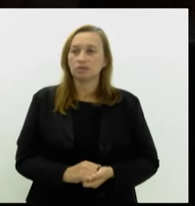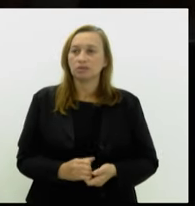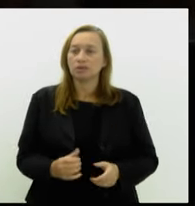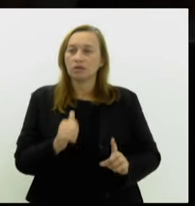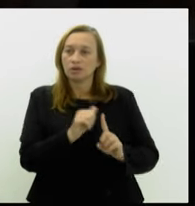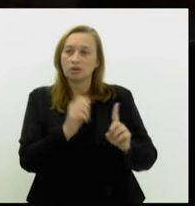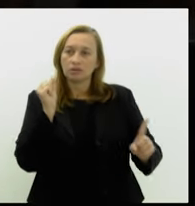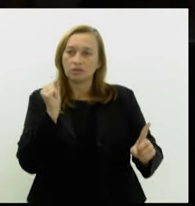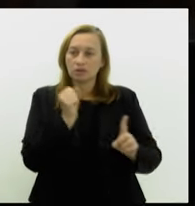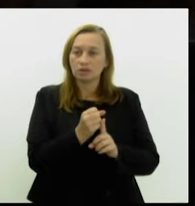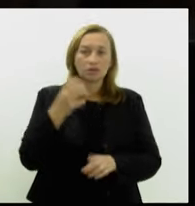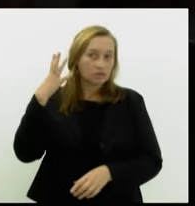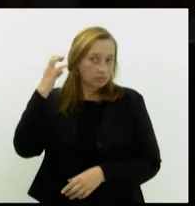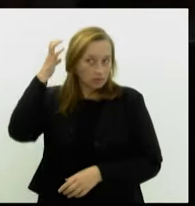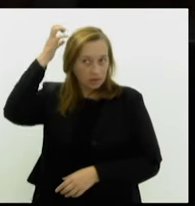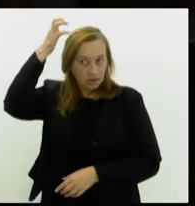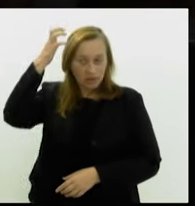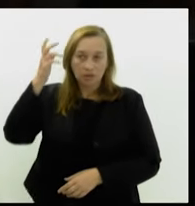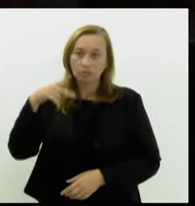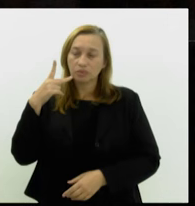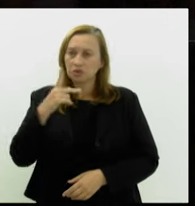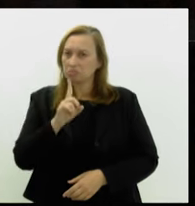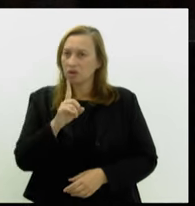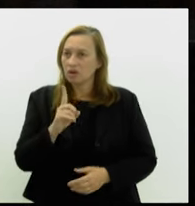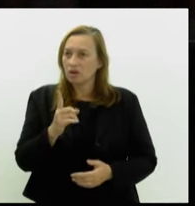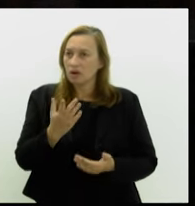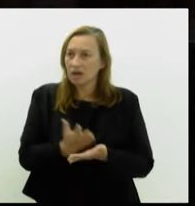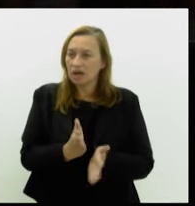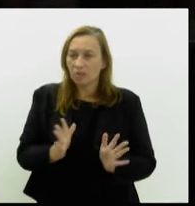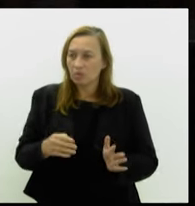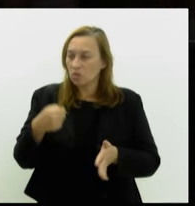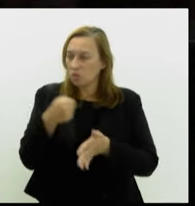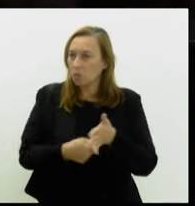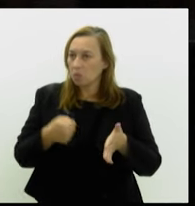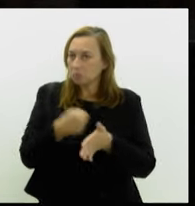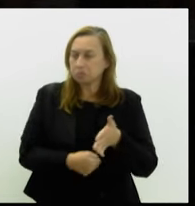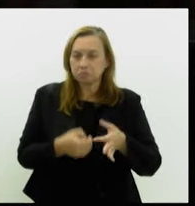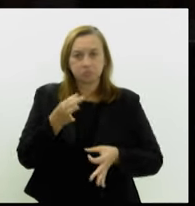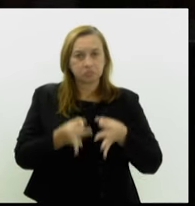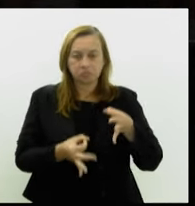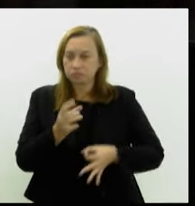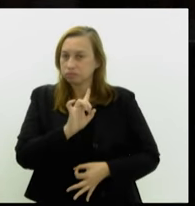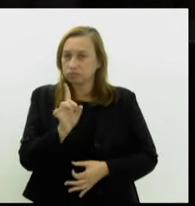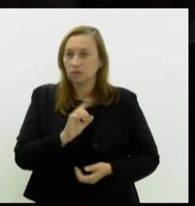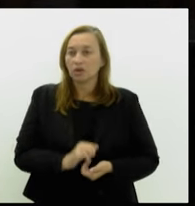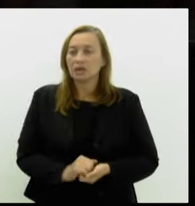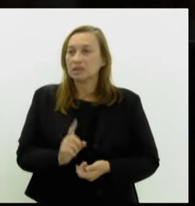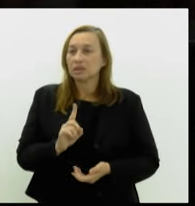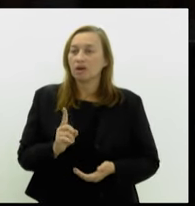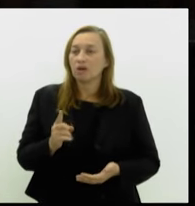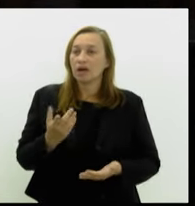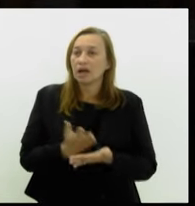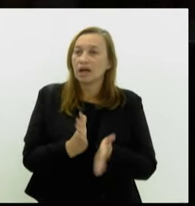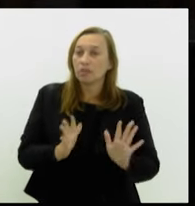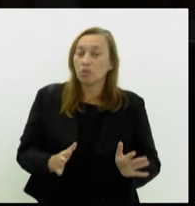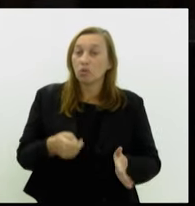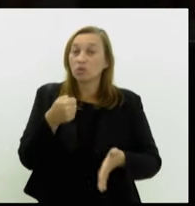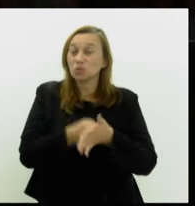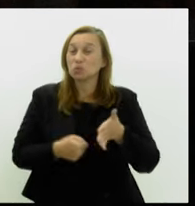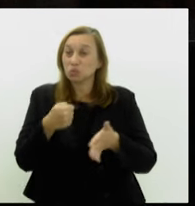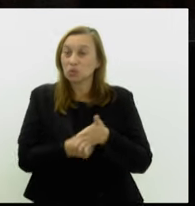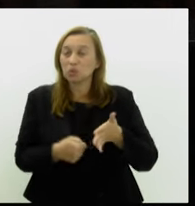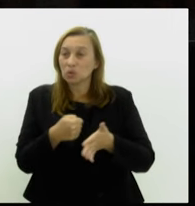de Marielle Franco, que não acabou com a nossa luta por justiça, que não acabou com a nossa luta